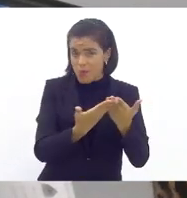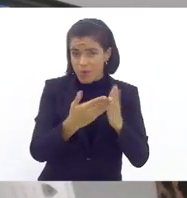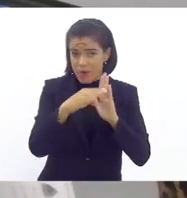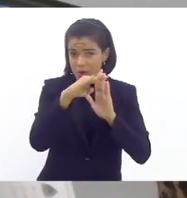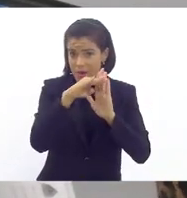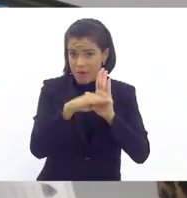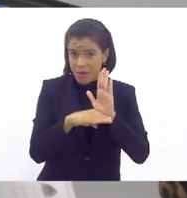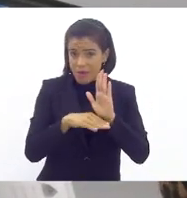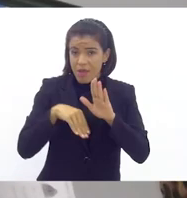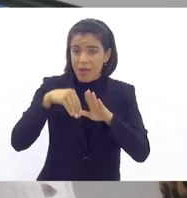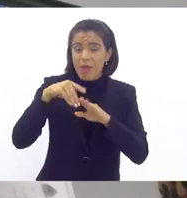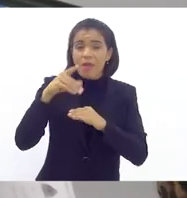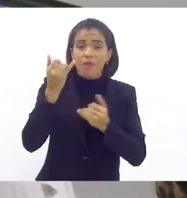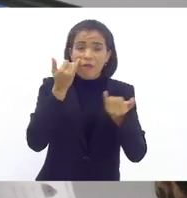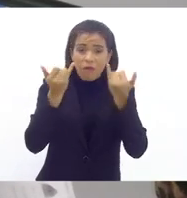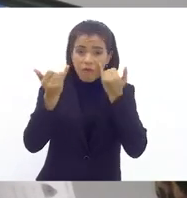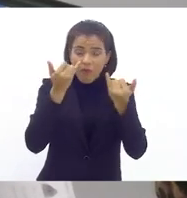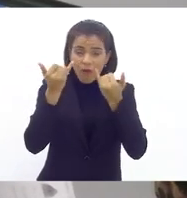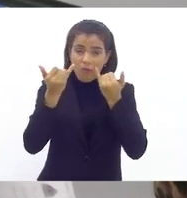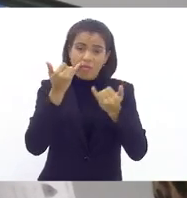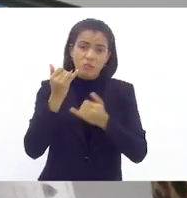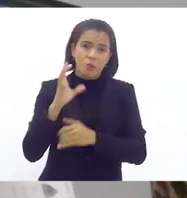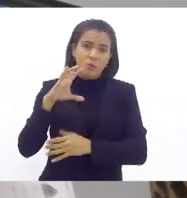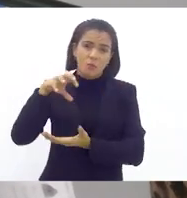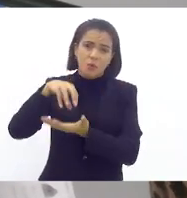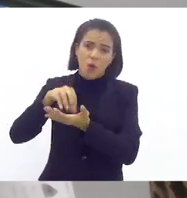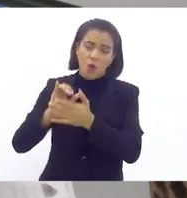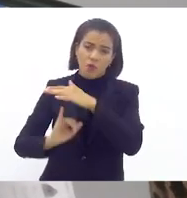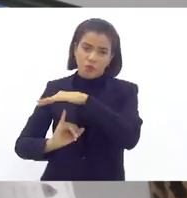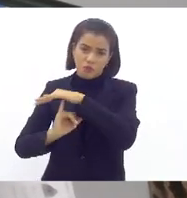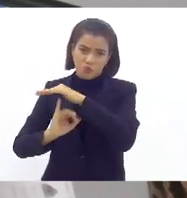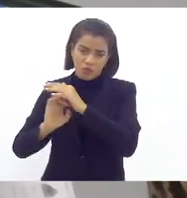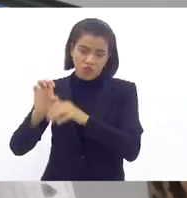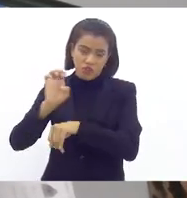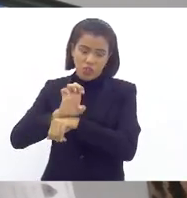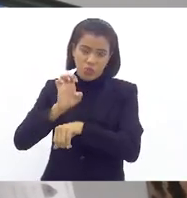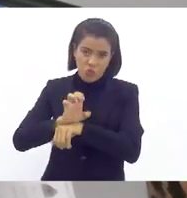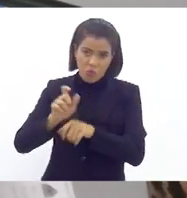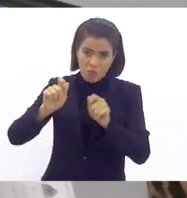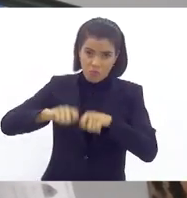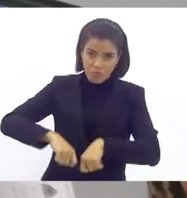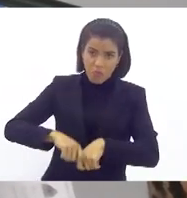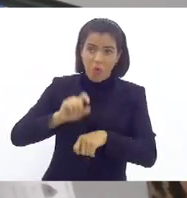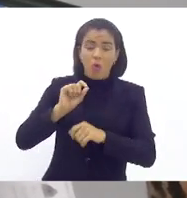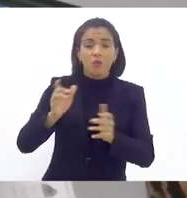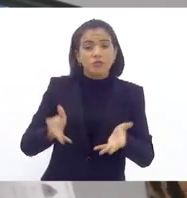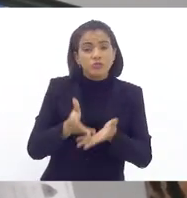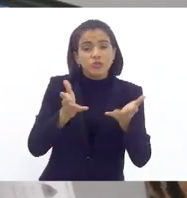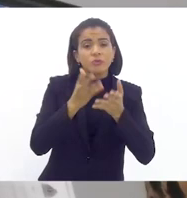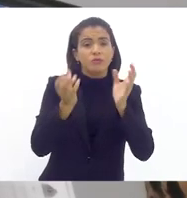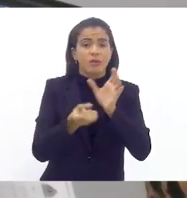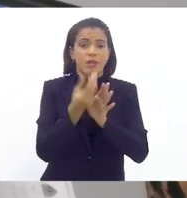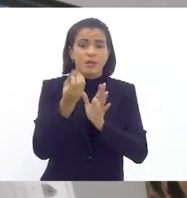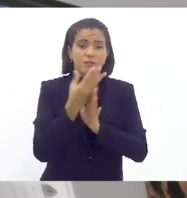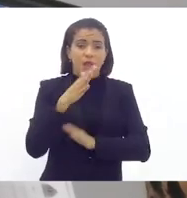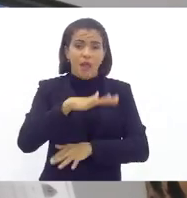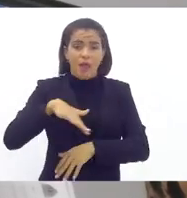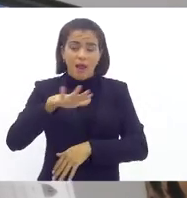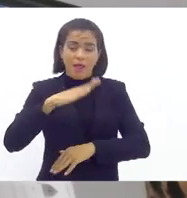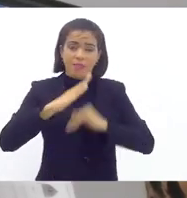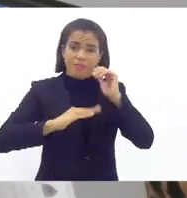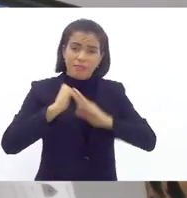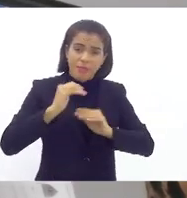informação do órgão estadual competente sobre o monitoramento da existência ou estímulo para a criação de áreas técnicas